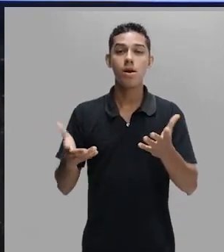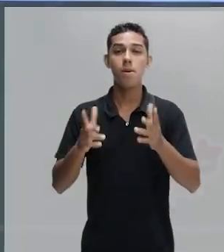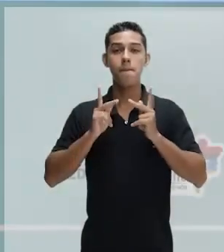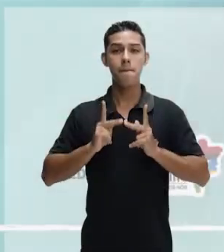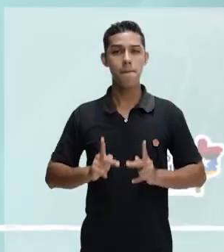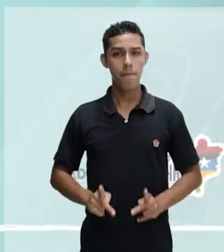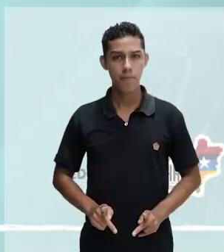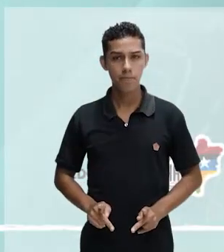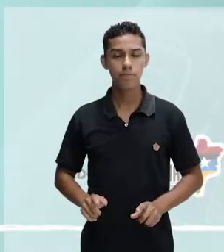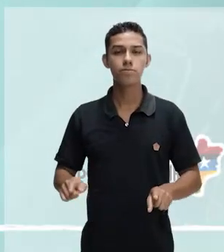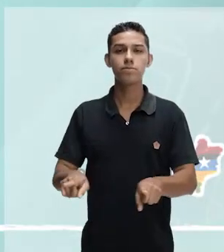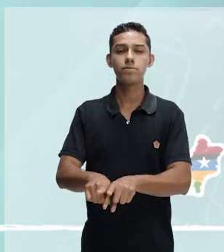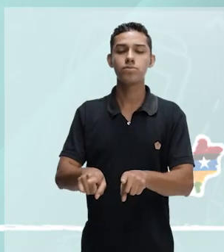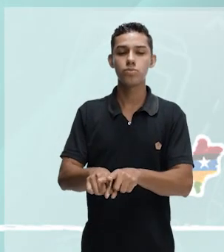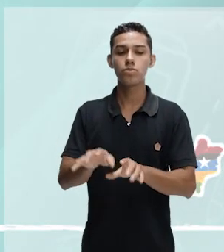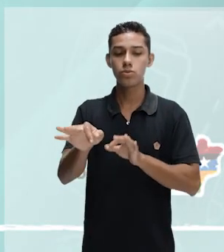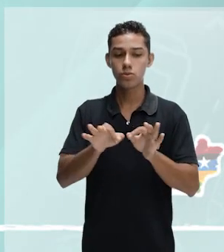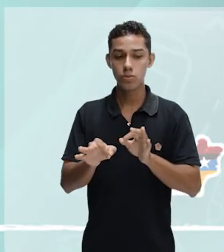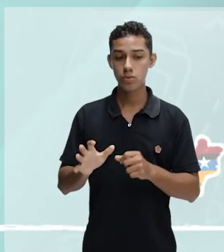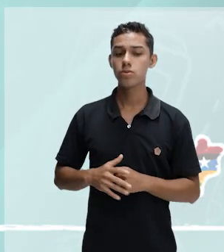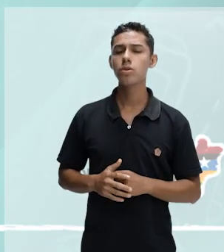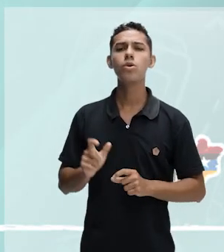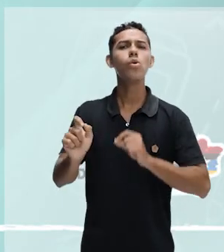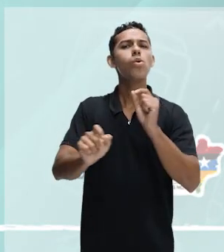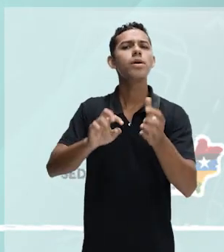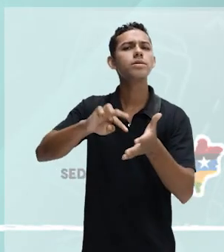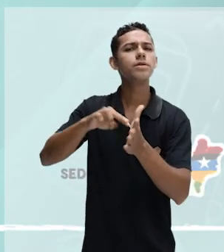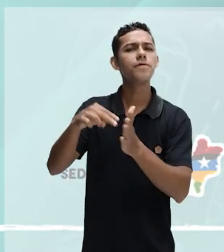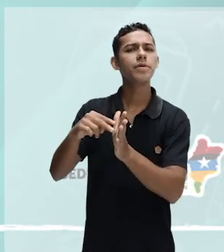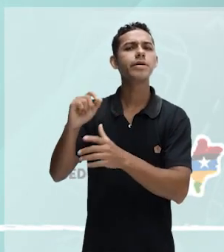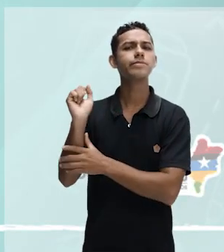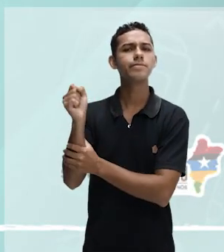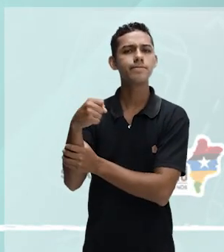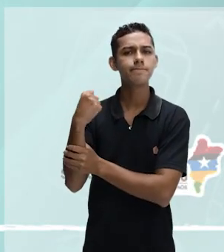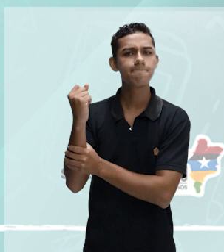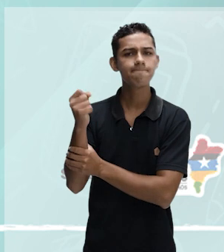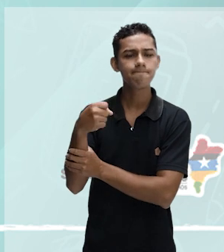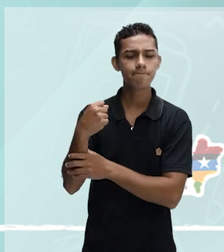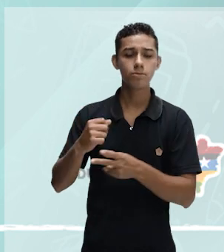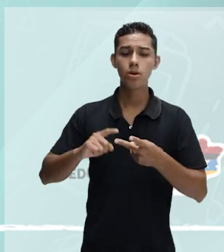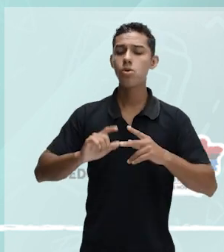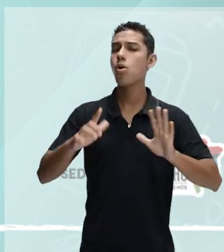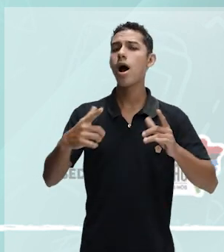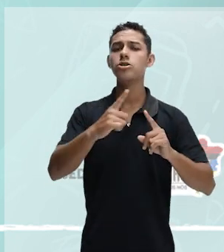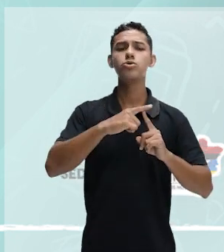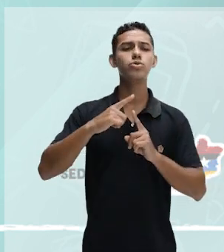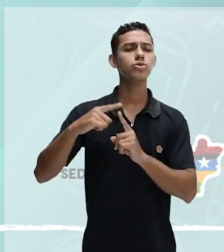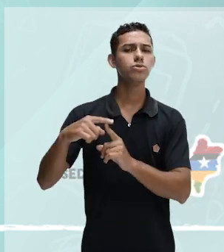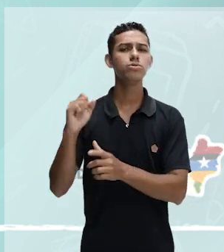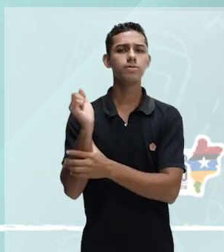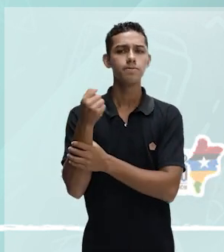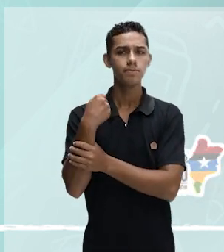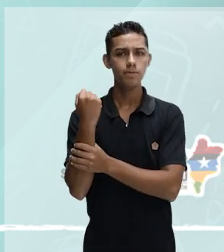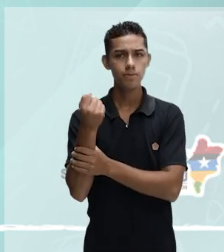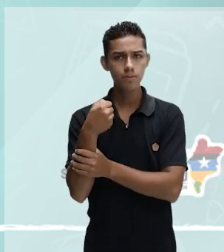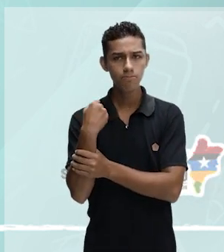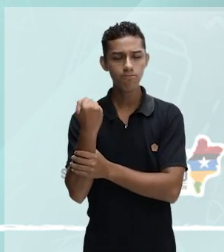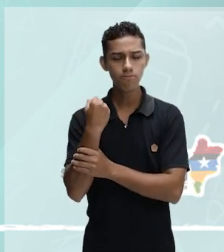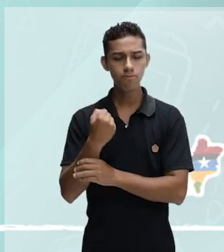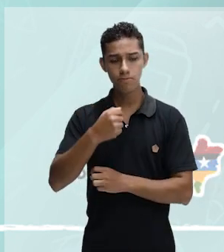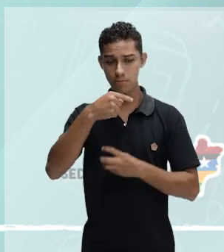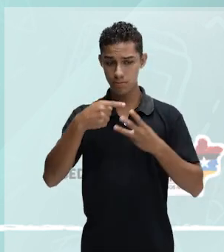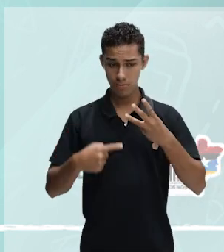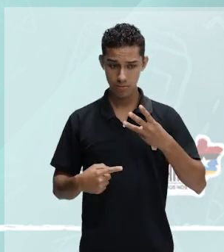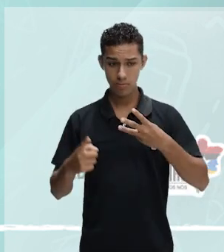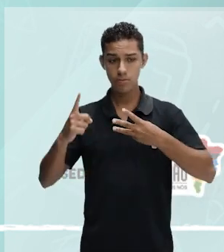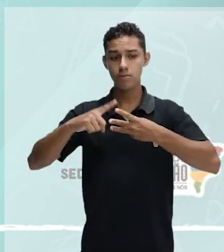forma. Nós iremos aprender o que é articulação, quais são os tipos de articulações, que elas se dividem em